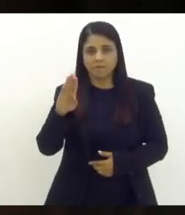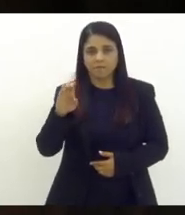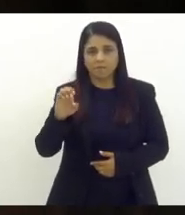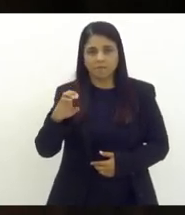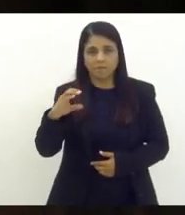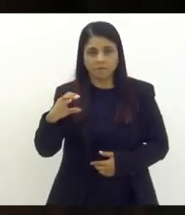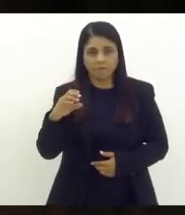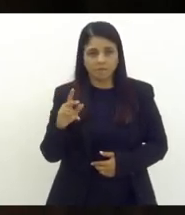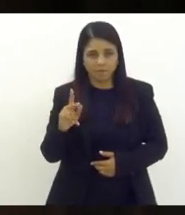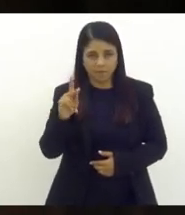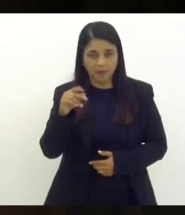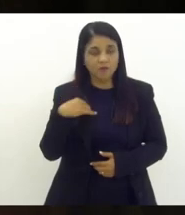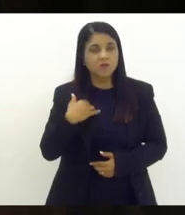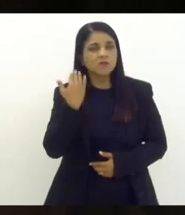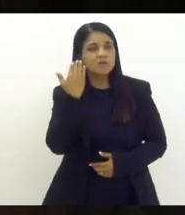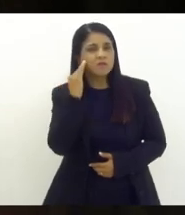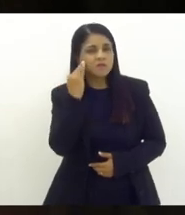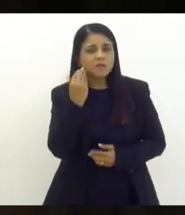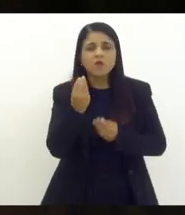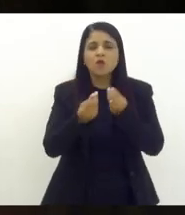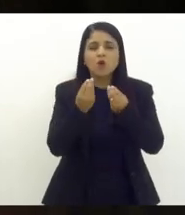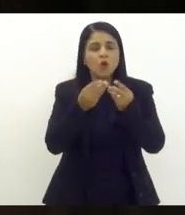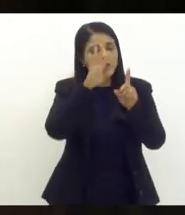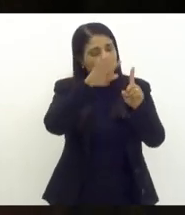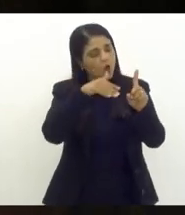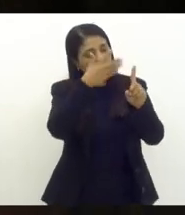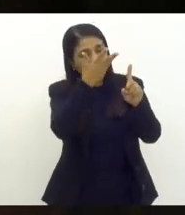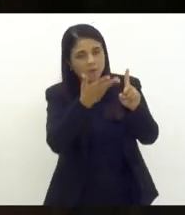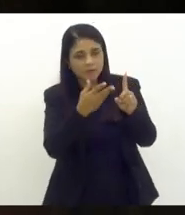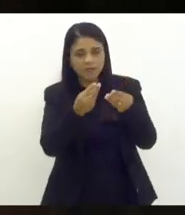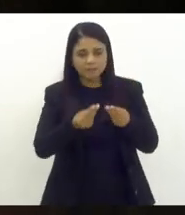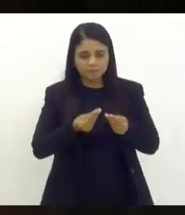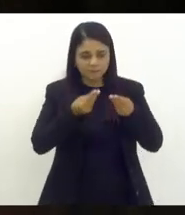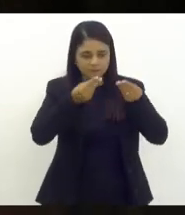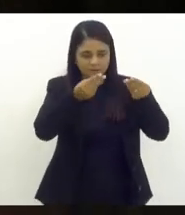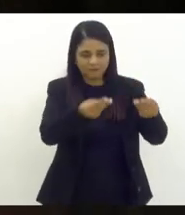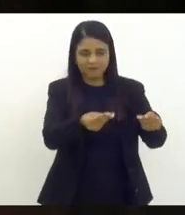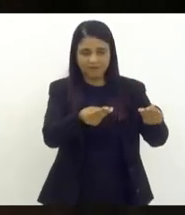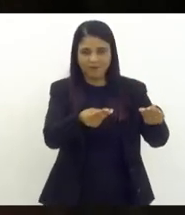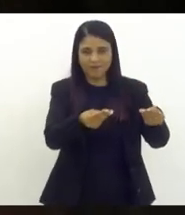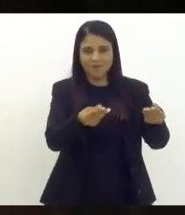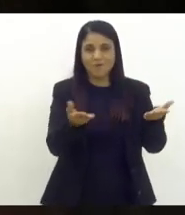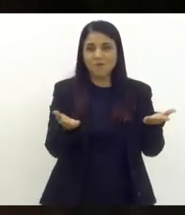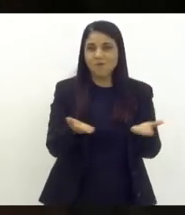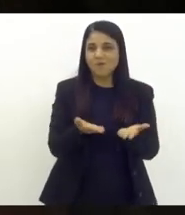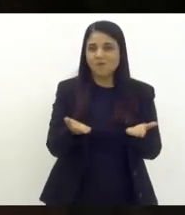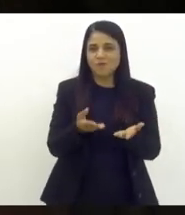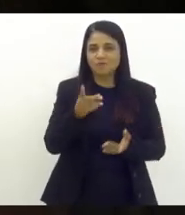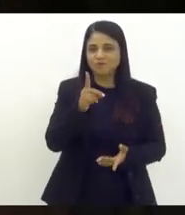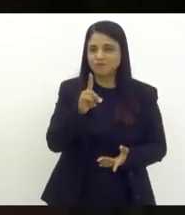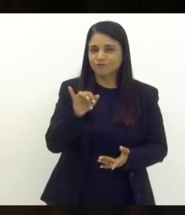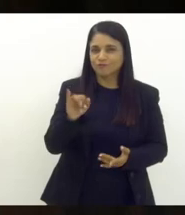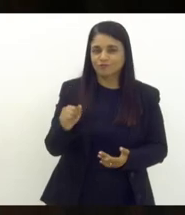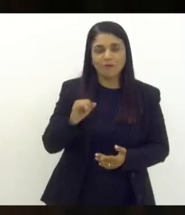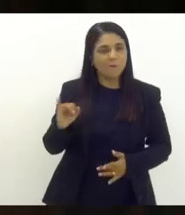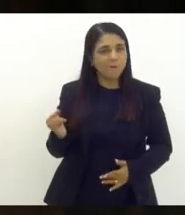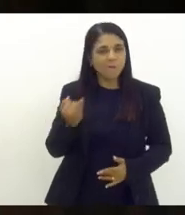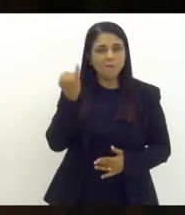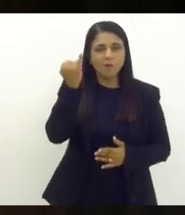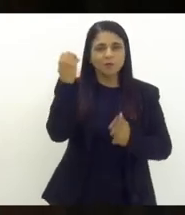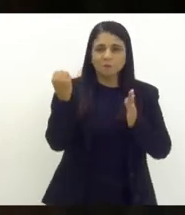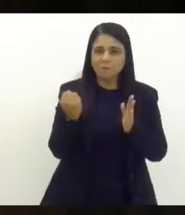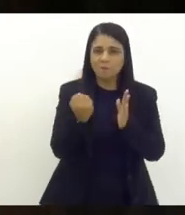o porquê esta homenagem está sendo entregue ela no dia de hoje nesse dia tão importante que ficará marcada na sua